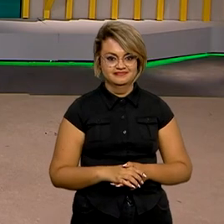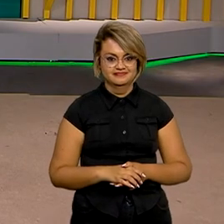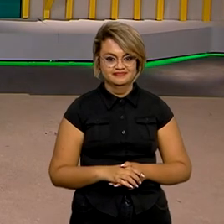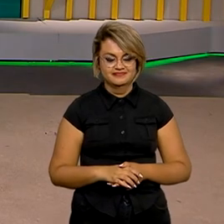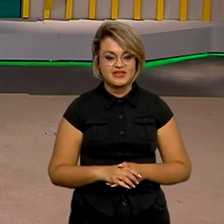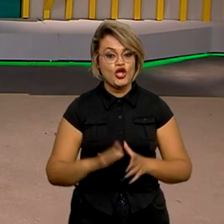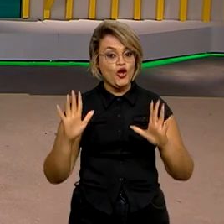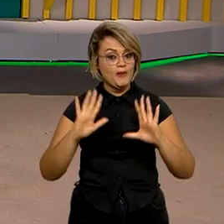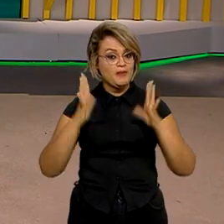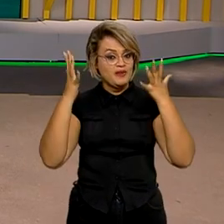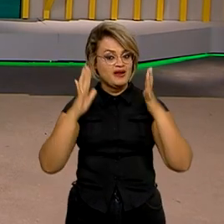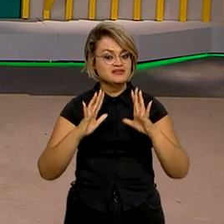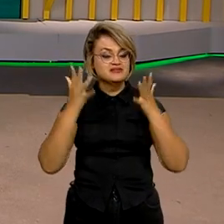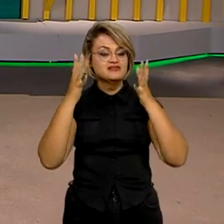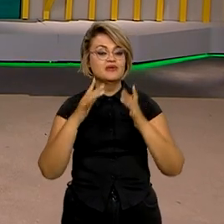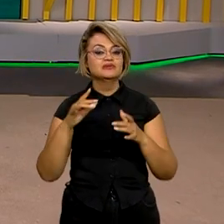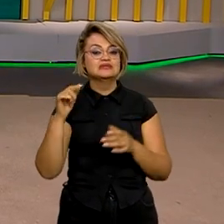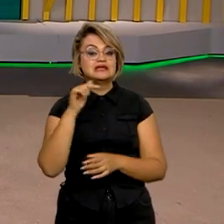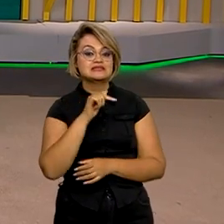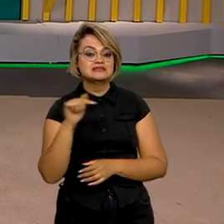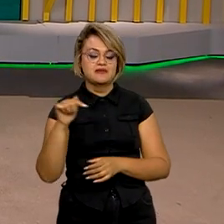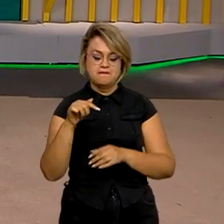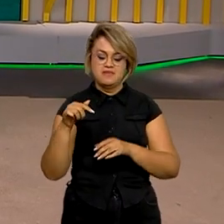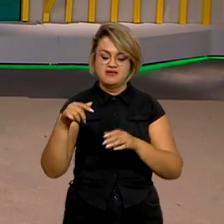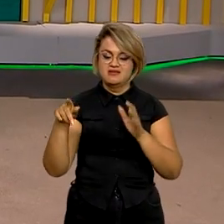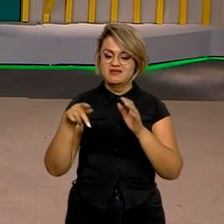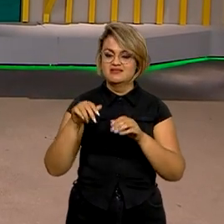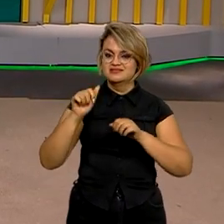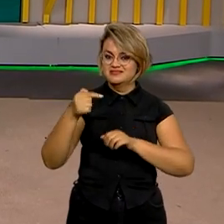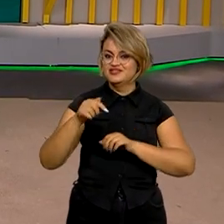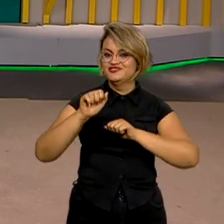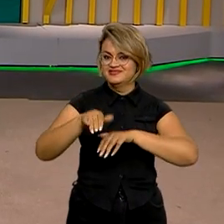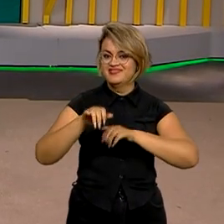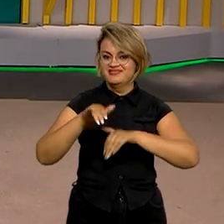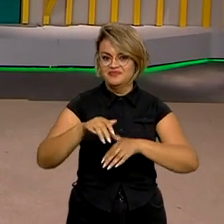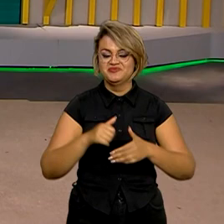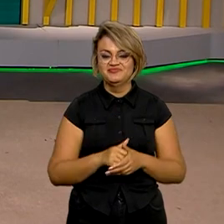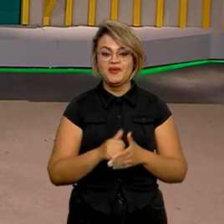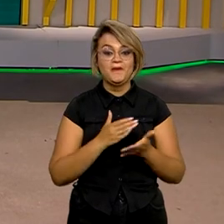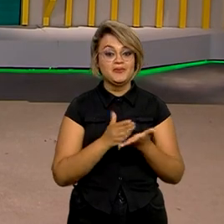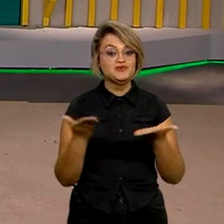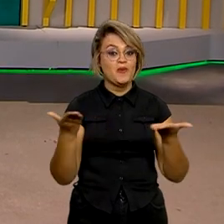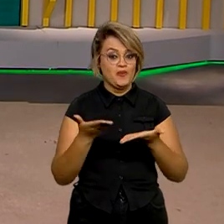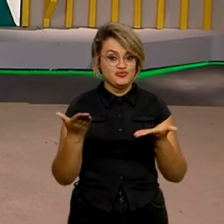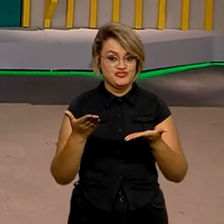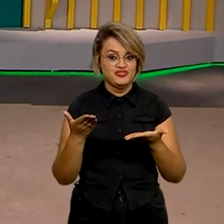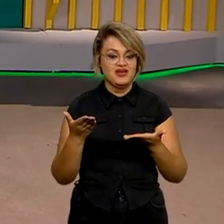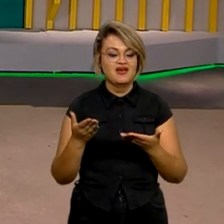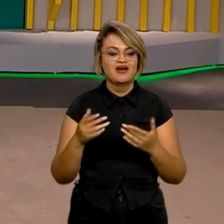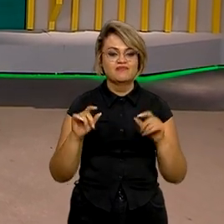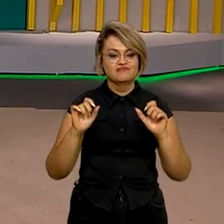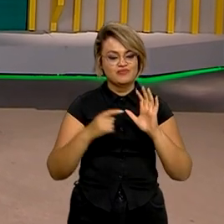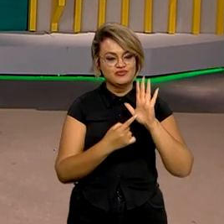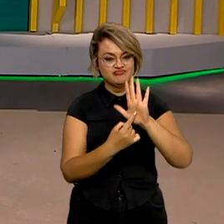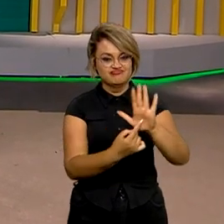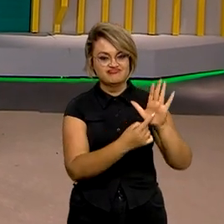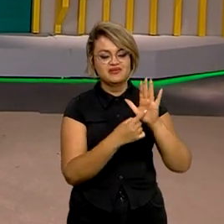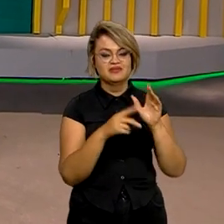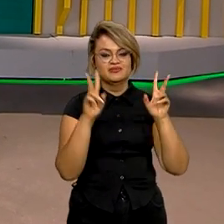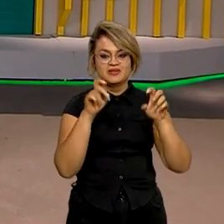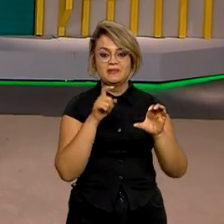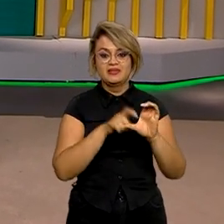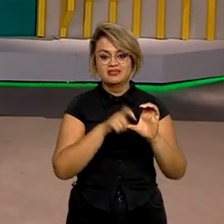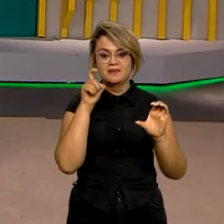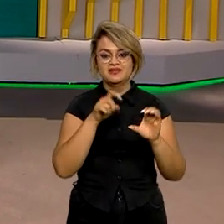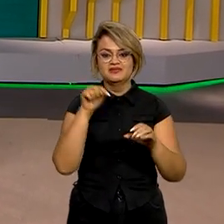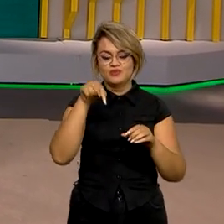E as comemorações da Semana da Pátria já começaram. Tiveram início hoje com a abertura da exposição Independência